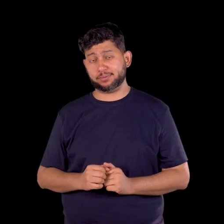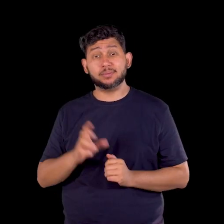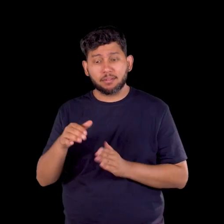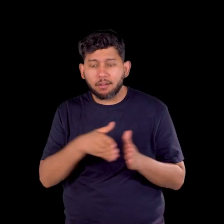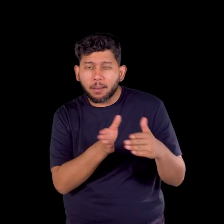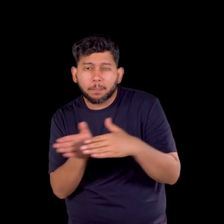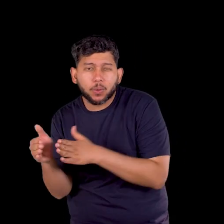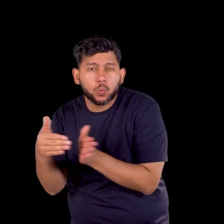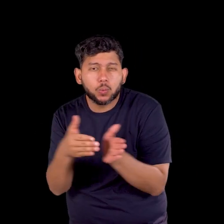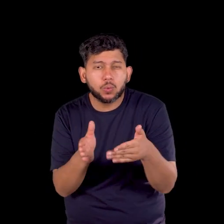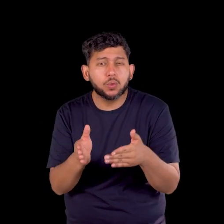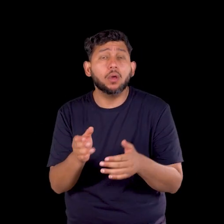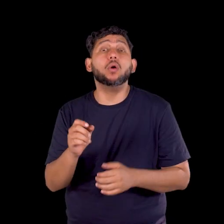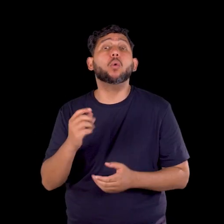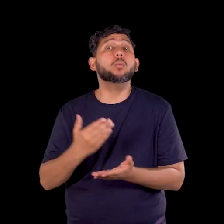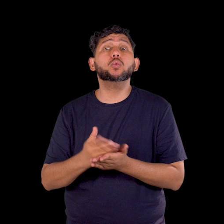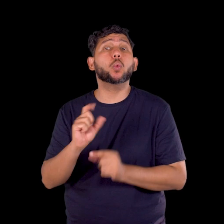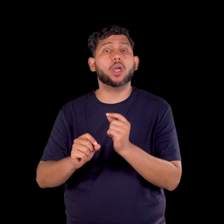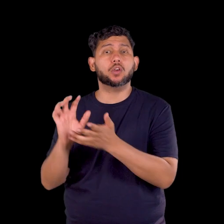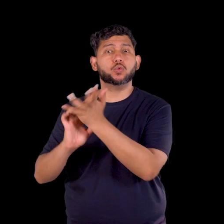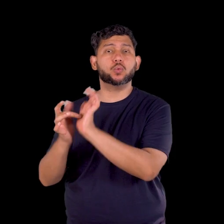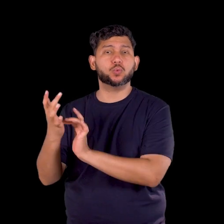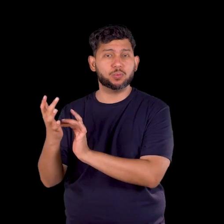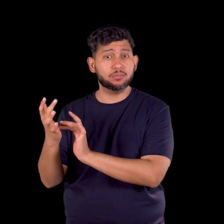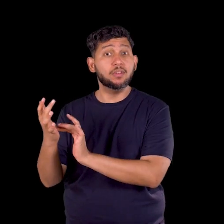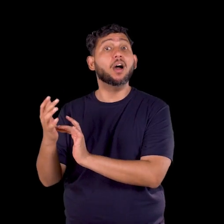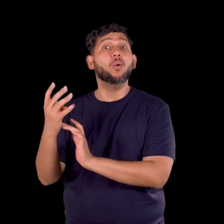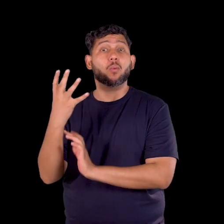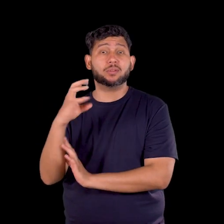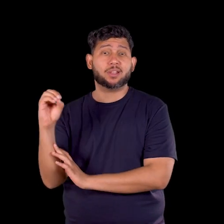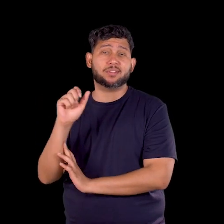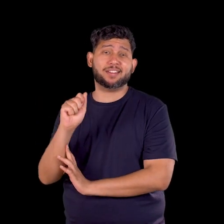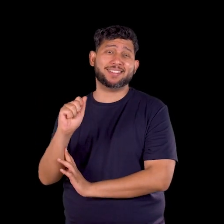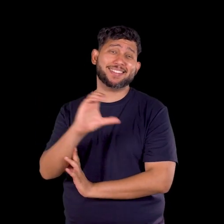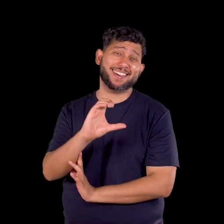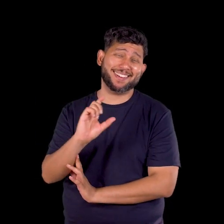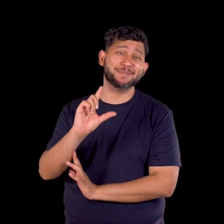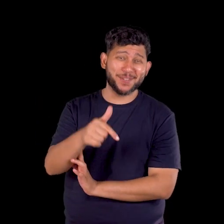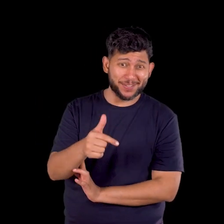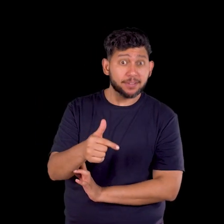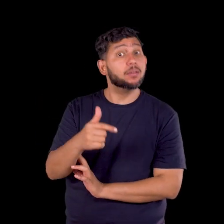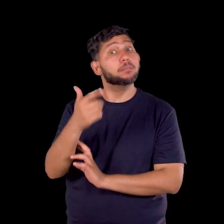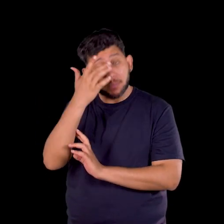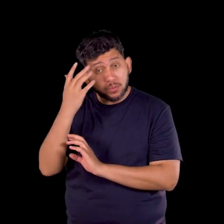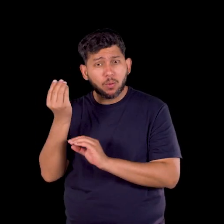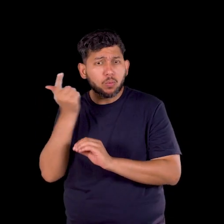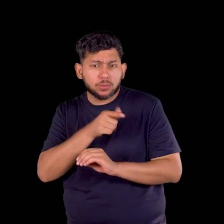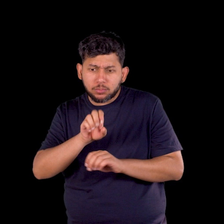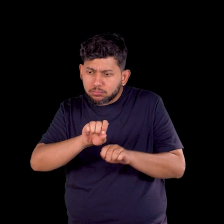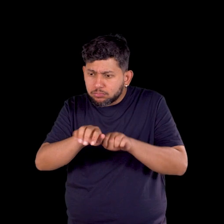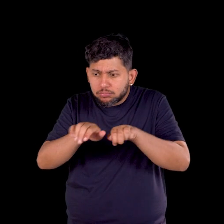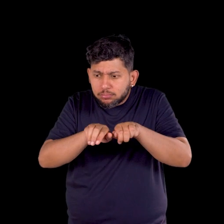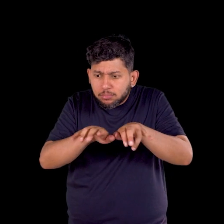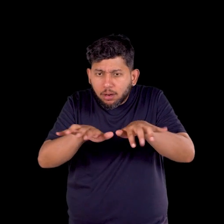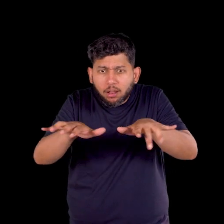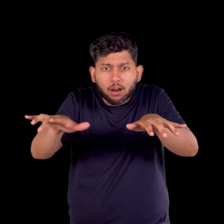caminhos surgiram por volta de 400 anos depois de Cristo e permitiram inúmeros movimentos migratórios, conectando até mesmo